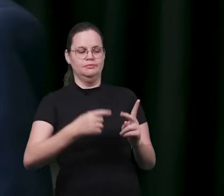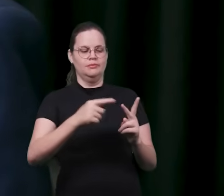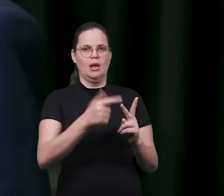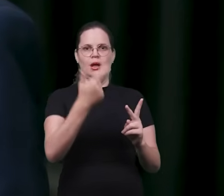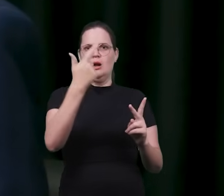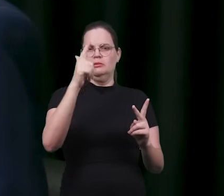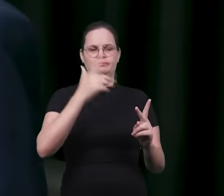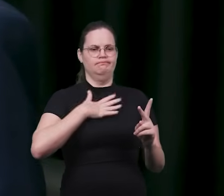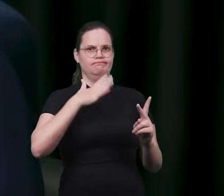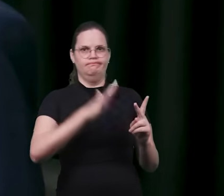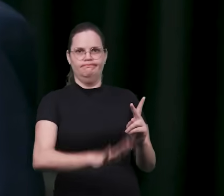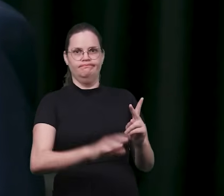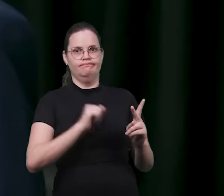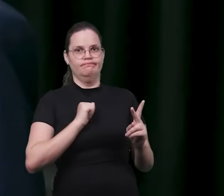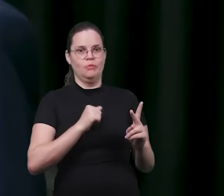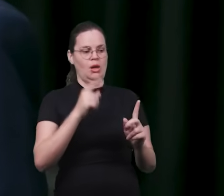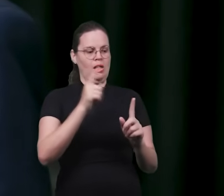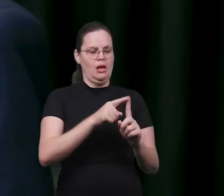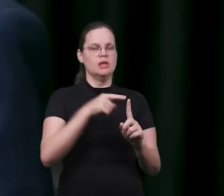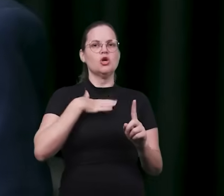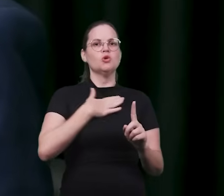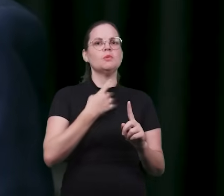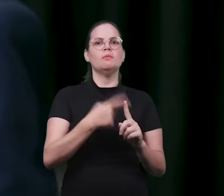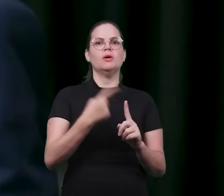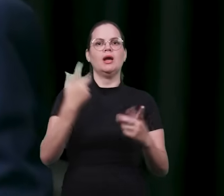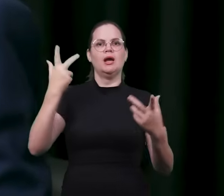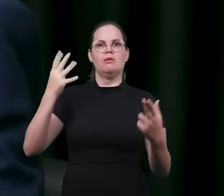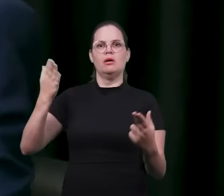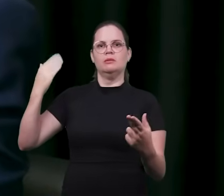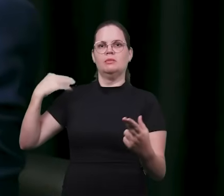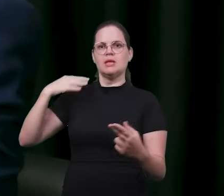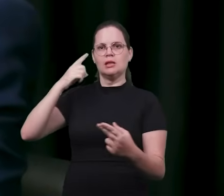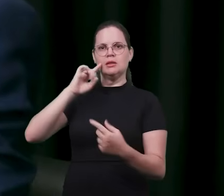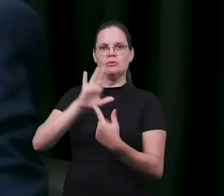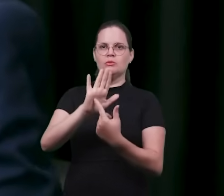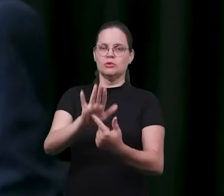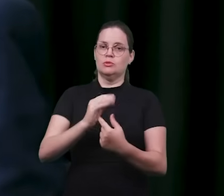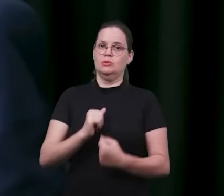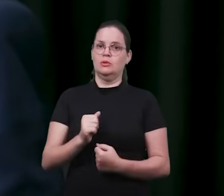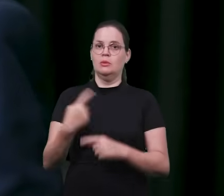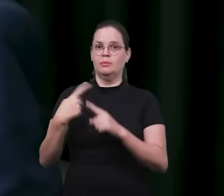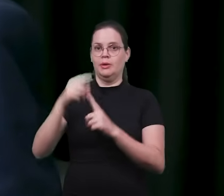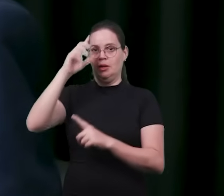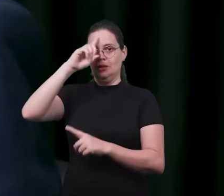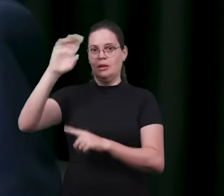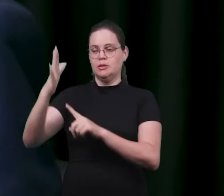falou, vem de Deus. Né? Aquilo que nós ofertamos é aquilo que o Senhor